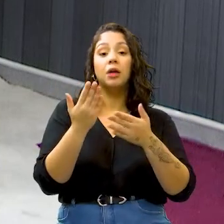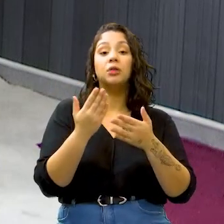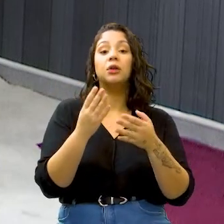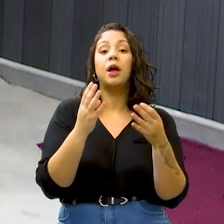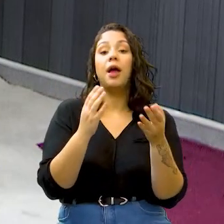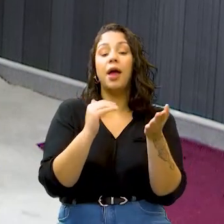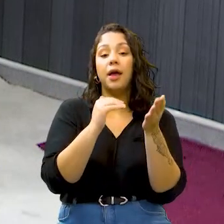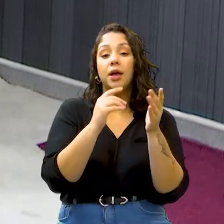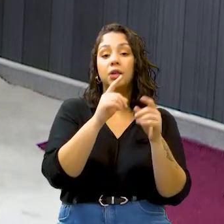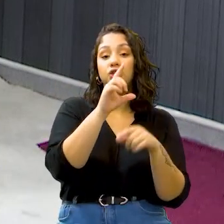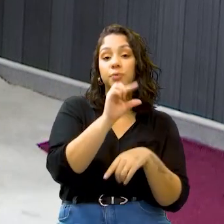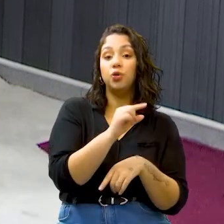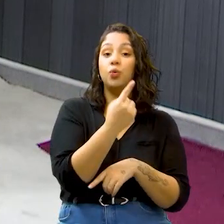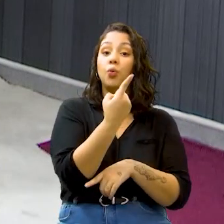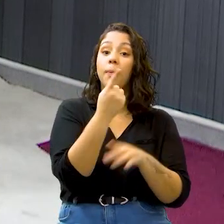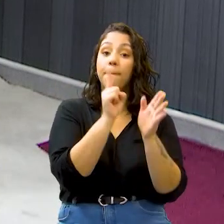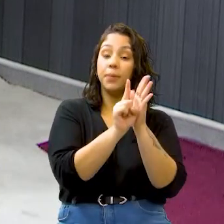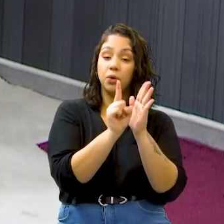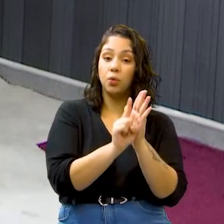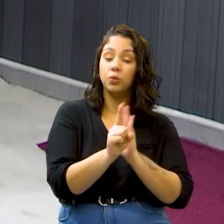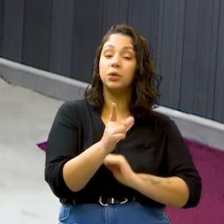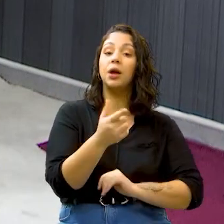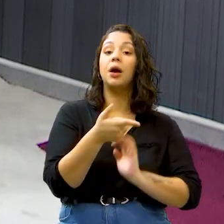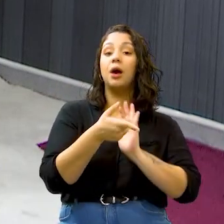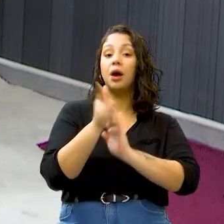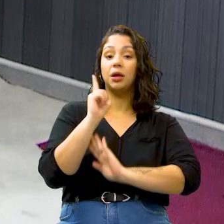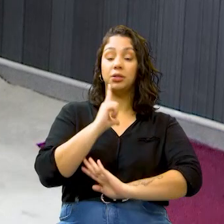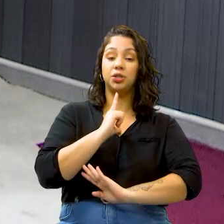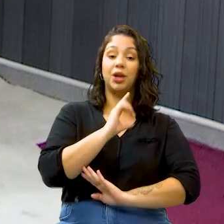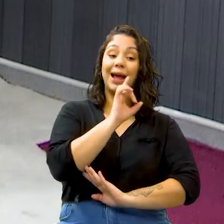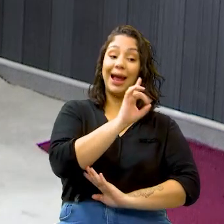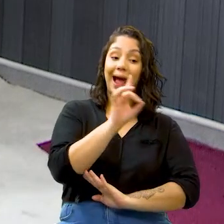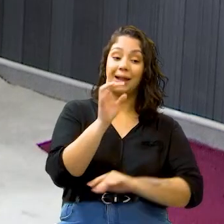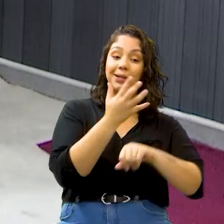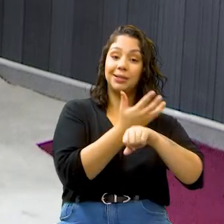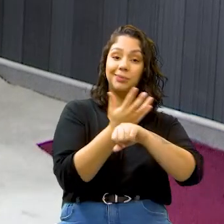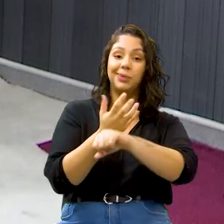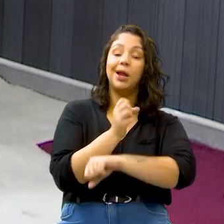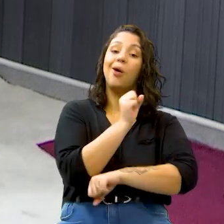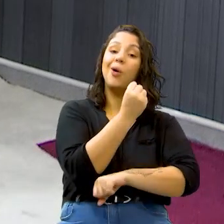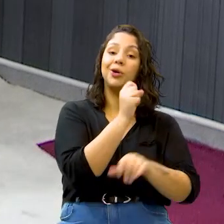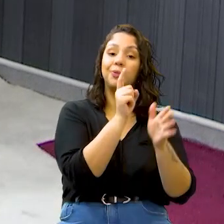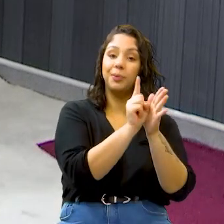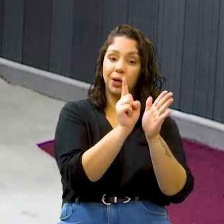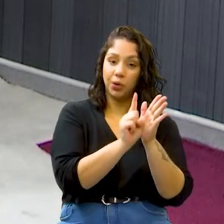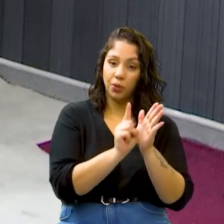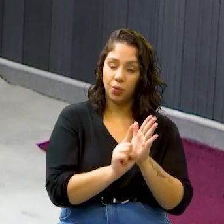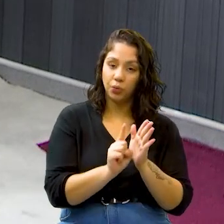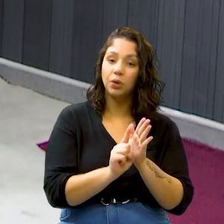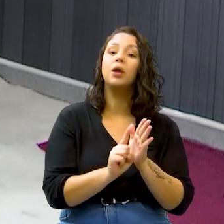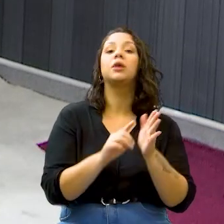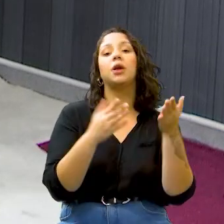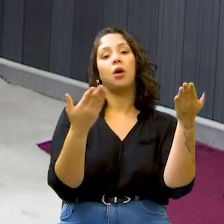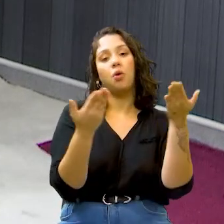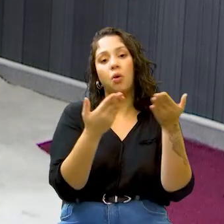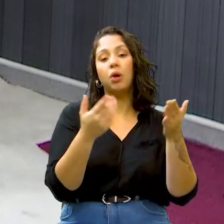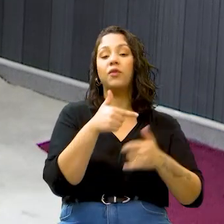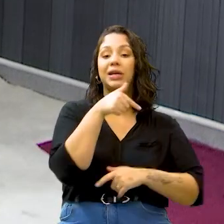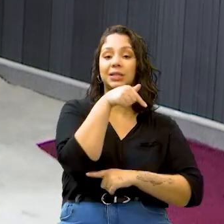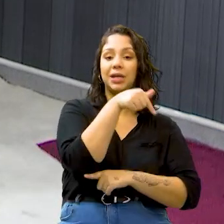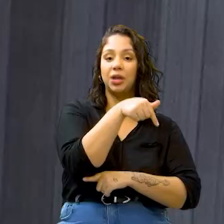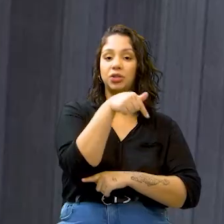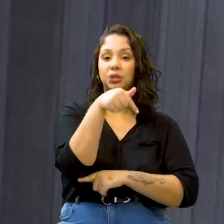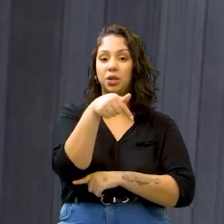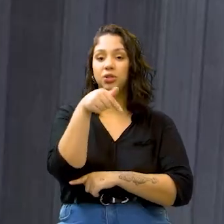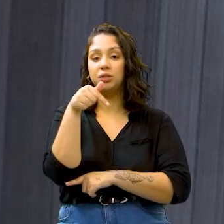diminuindo uma questão de todas as disciplinas que tinha oito no ano passado química física biologia história geografia e